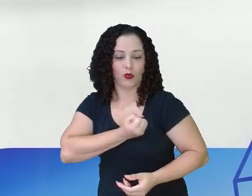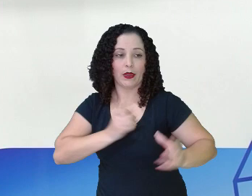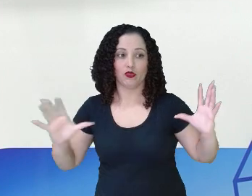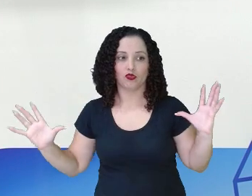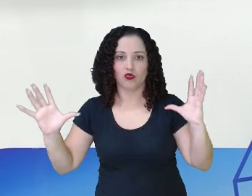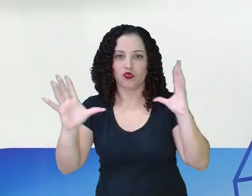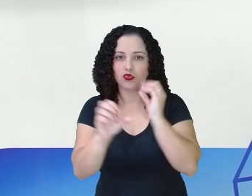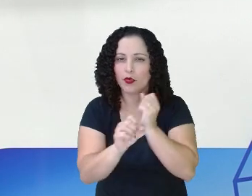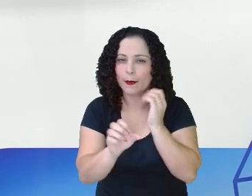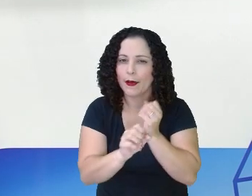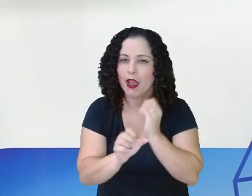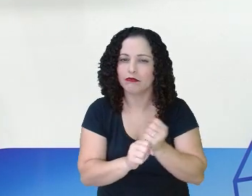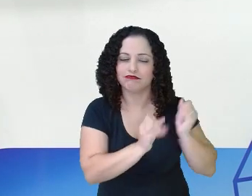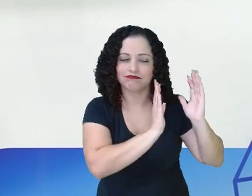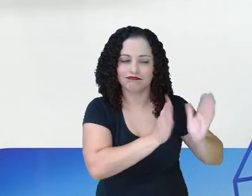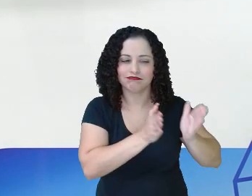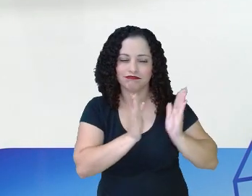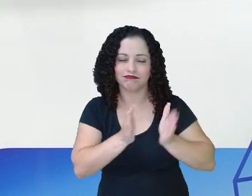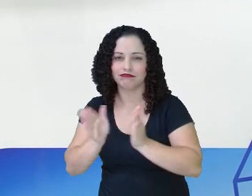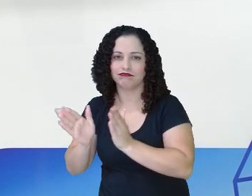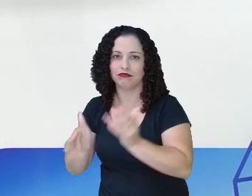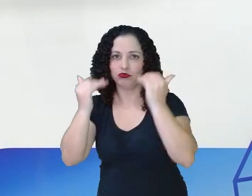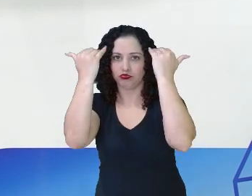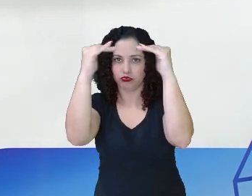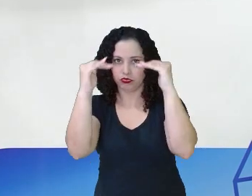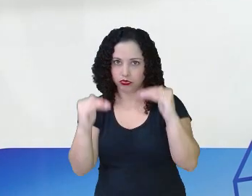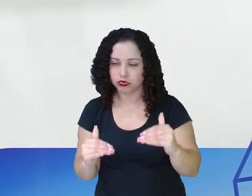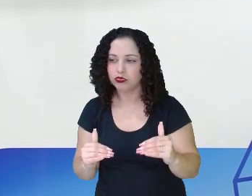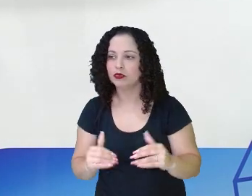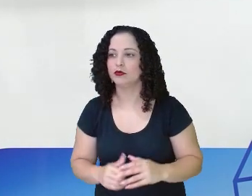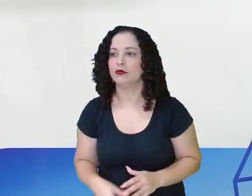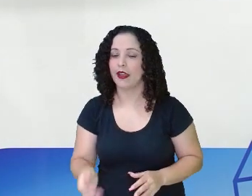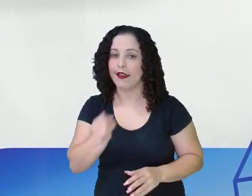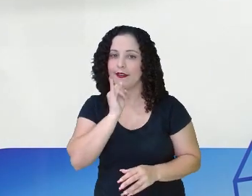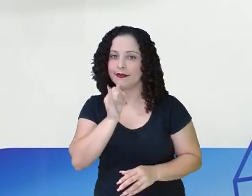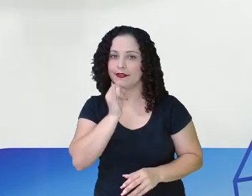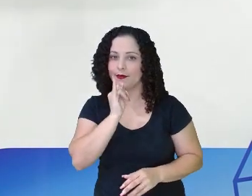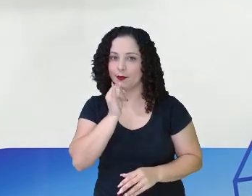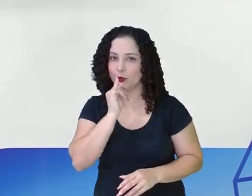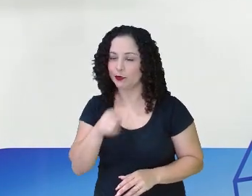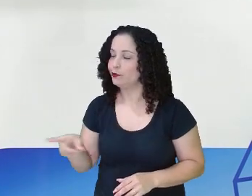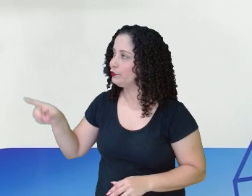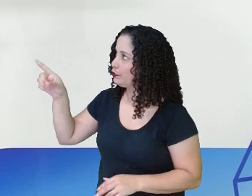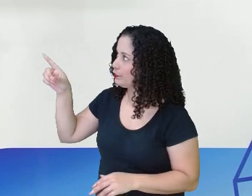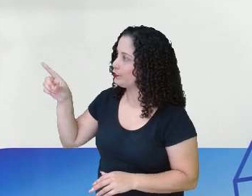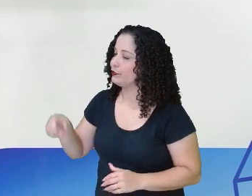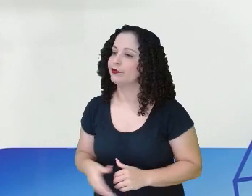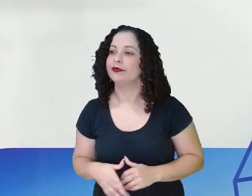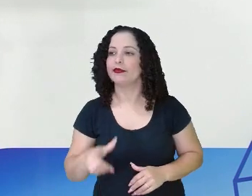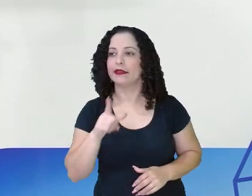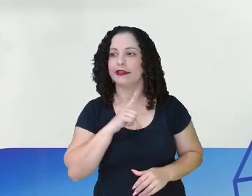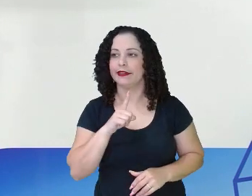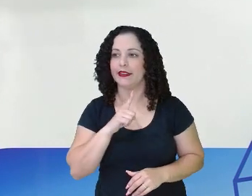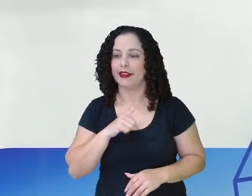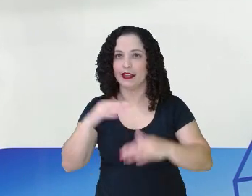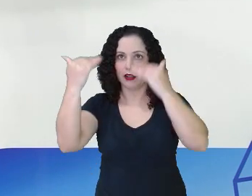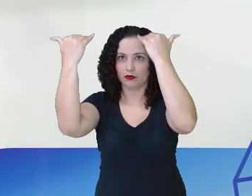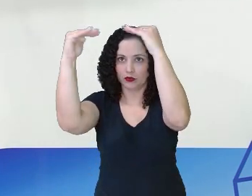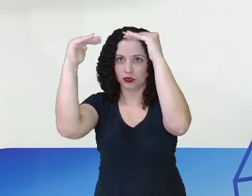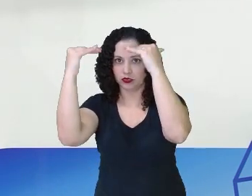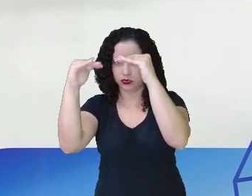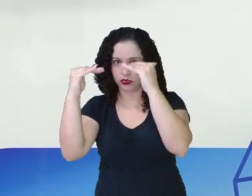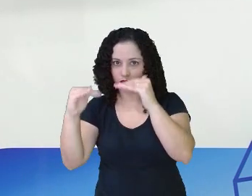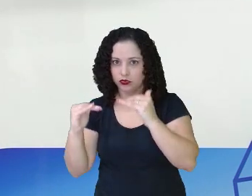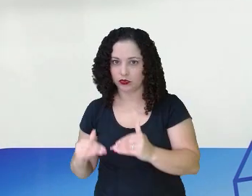conhecidos como parcelas. Eu tenho aqui um exemplo para vocês, ó. A gente tem as parcelas que